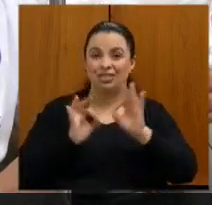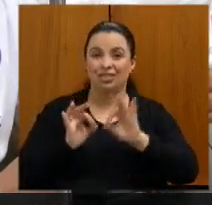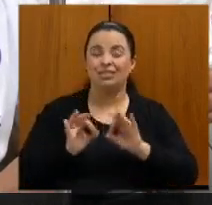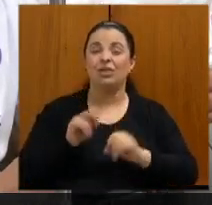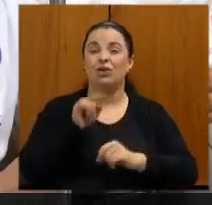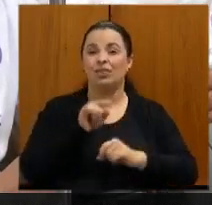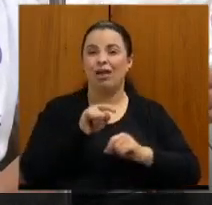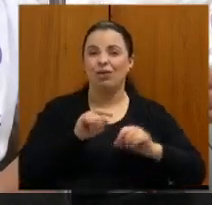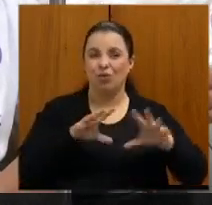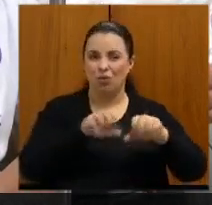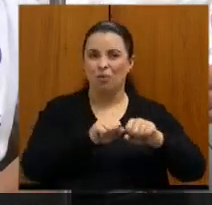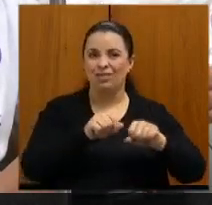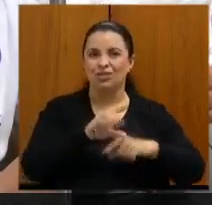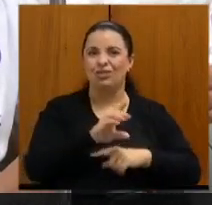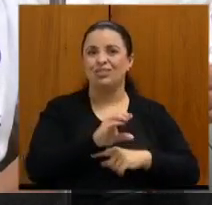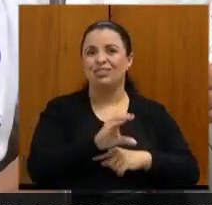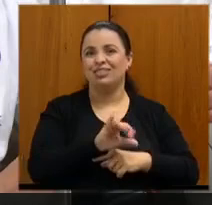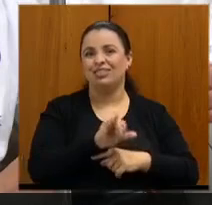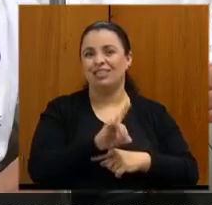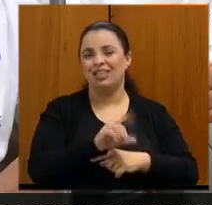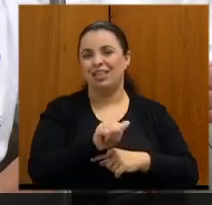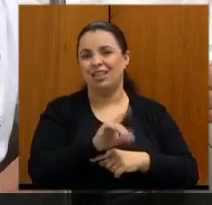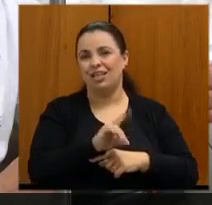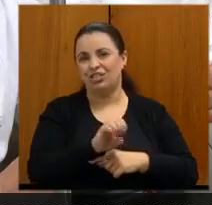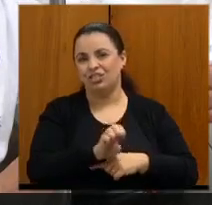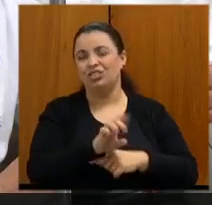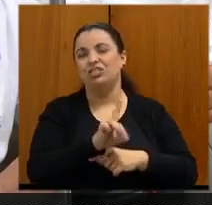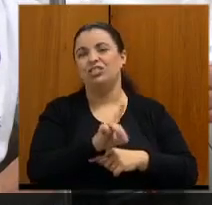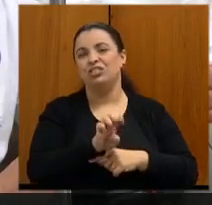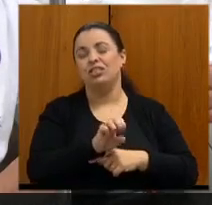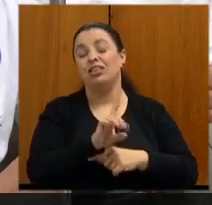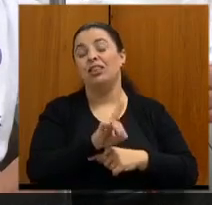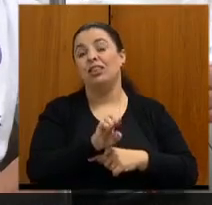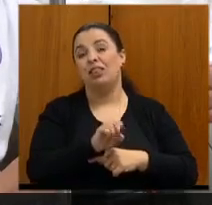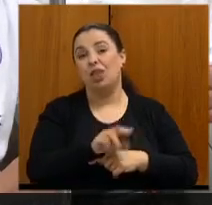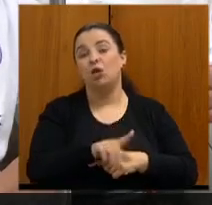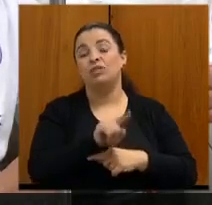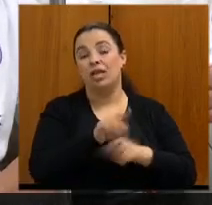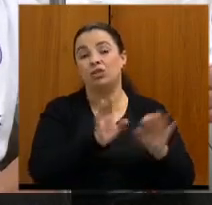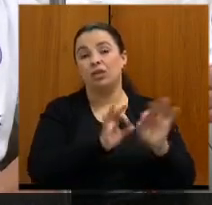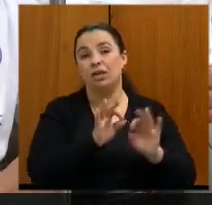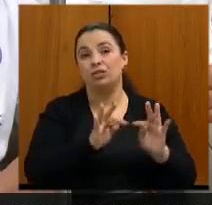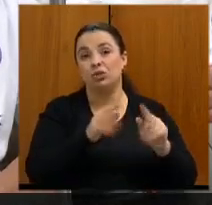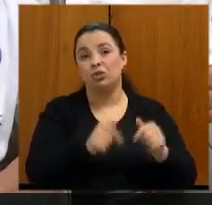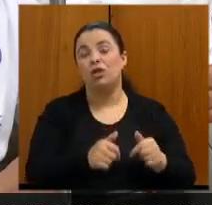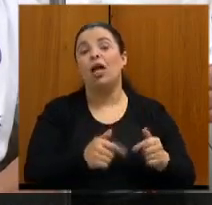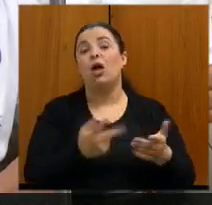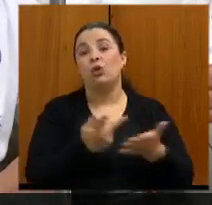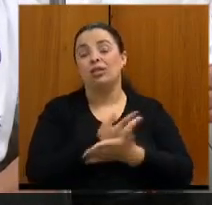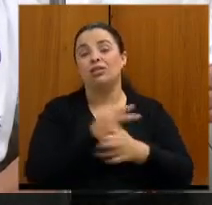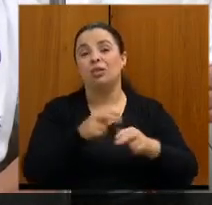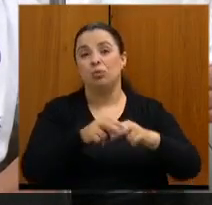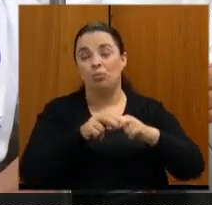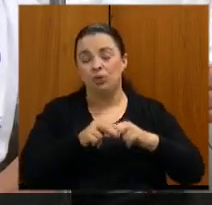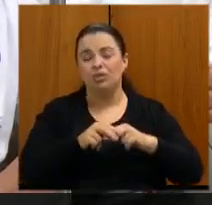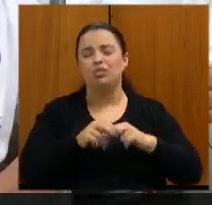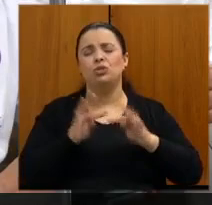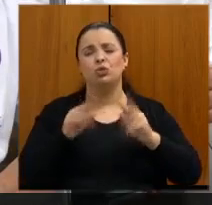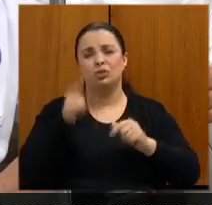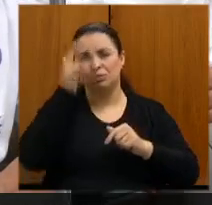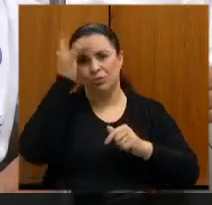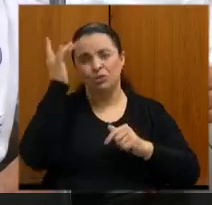Deus teve pé para poder fazer em dois anos foi pela disponibilidade também de todos os atores dos movimentos sociais